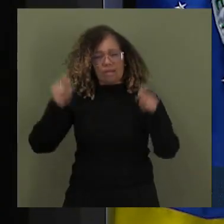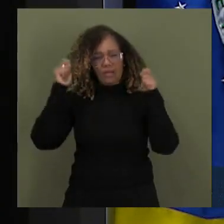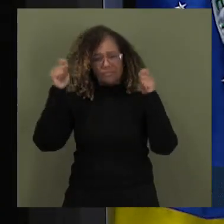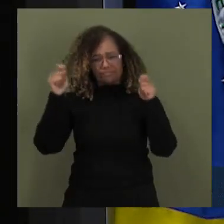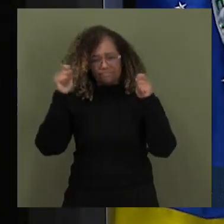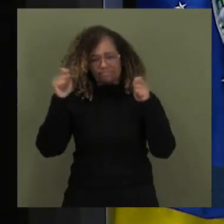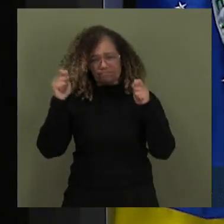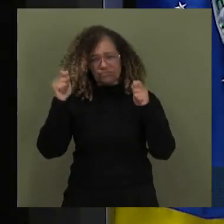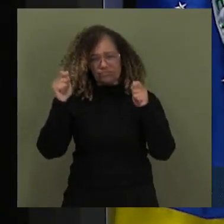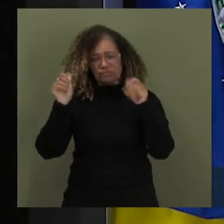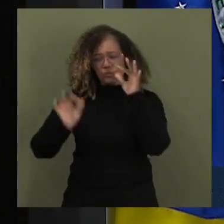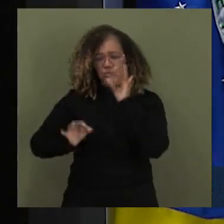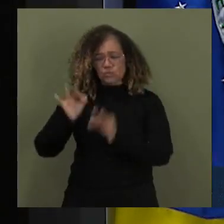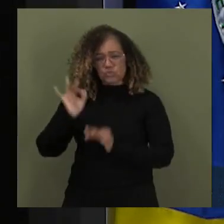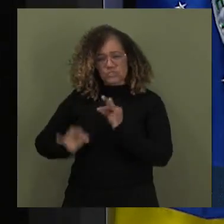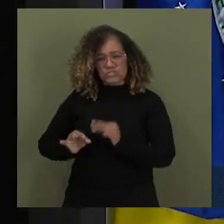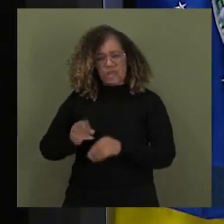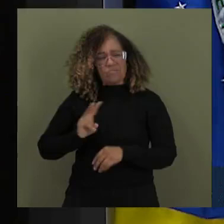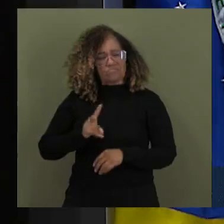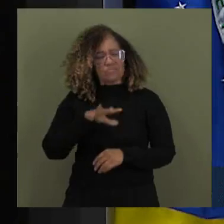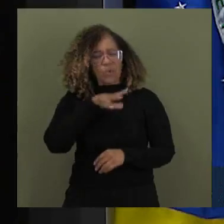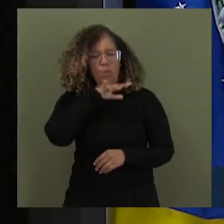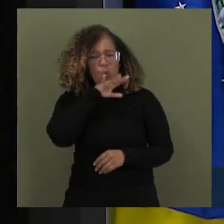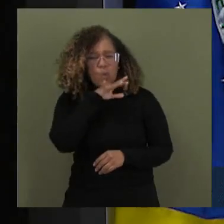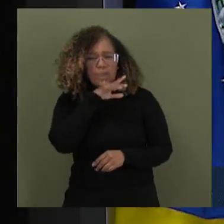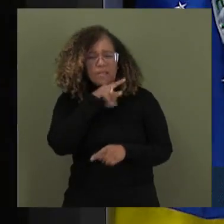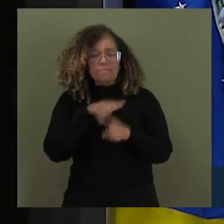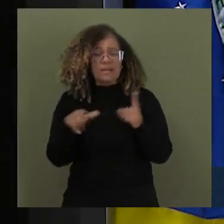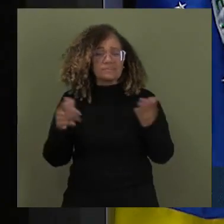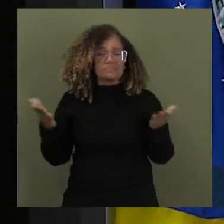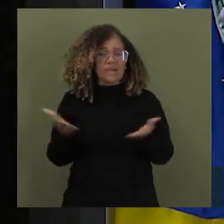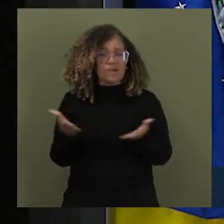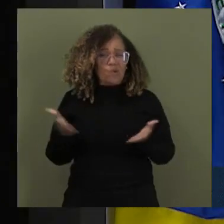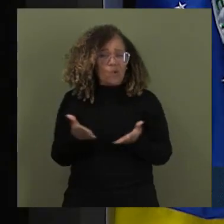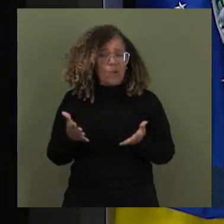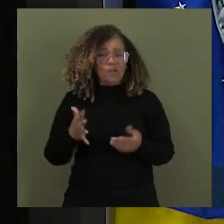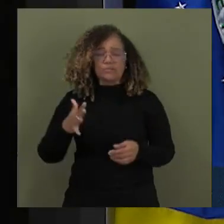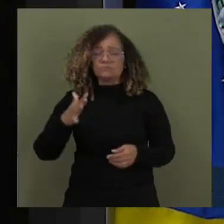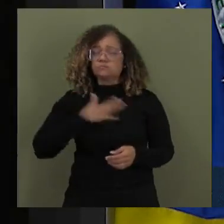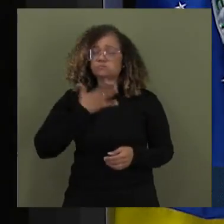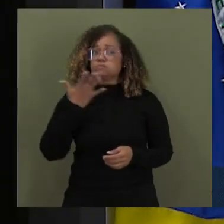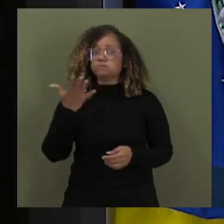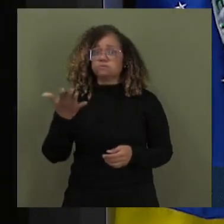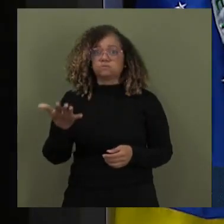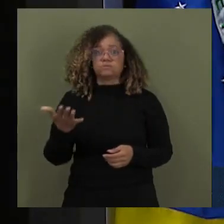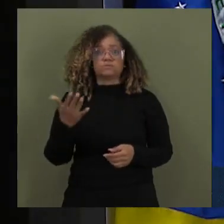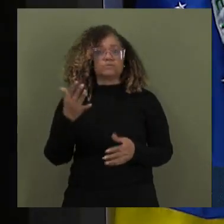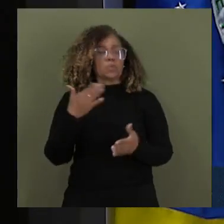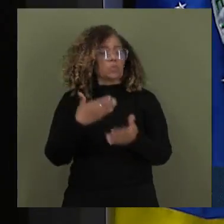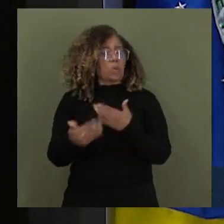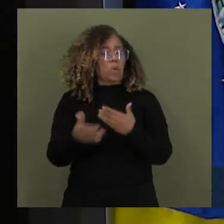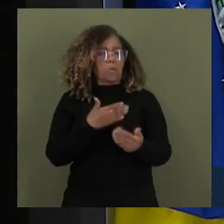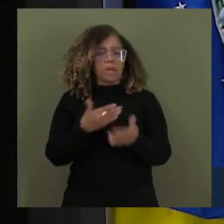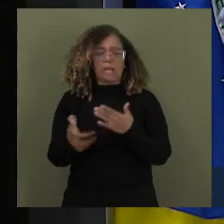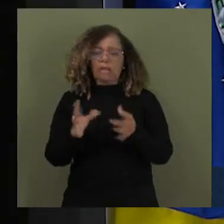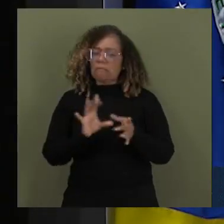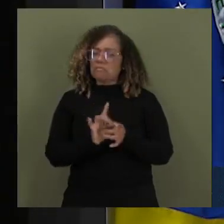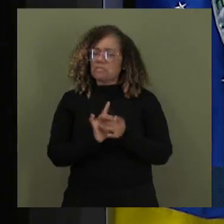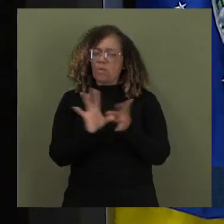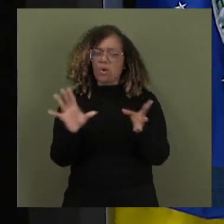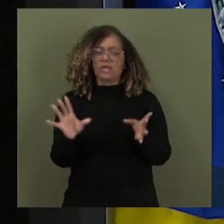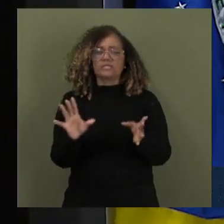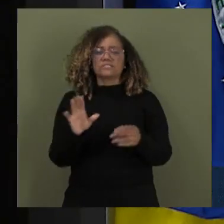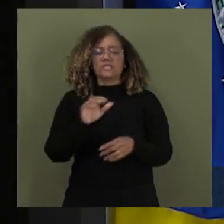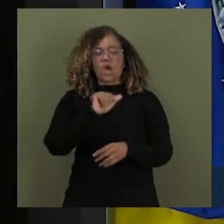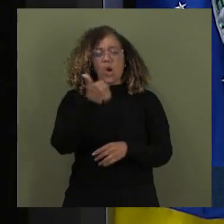algo sempre muito ruim, mas nesse caso é catastrófico. Em qualquer democracia que se preze,